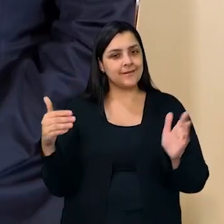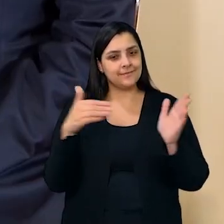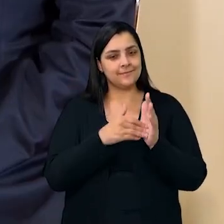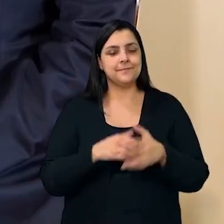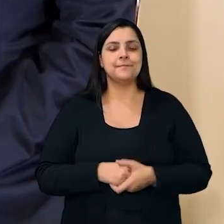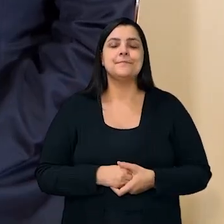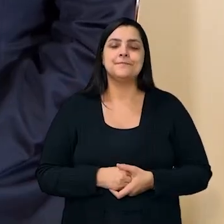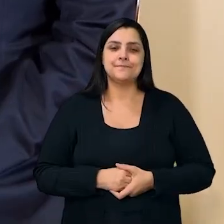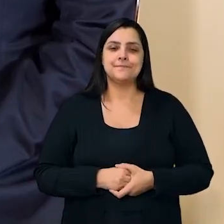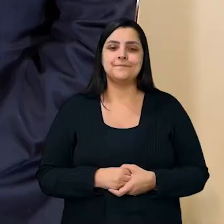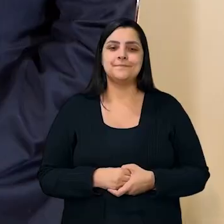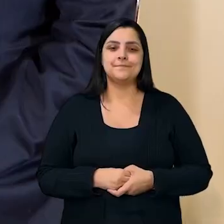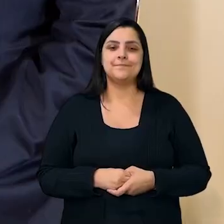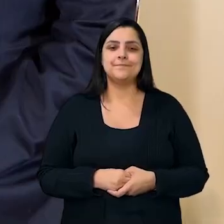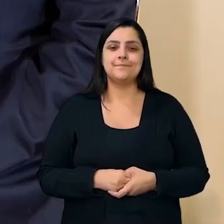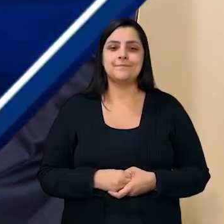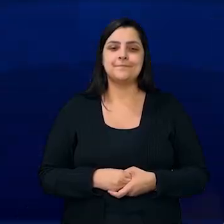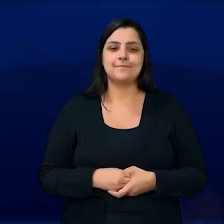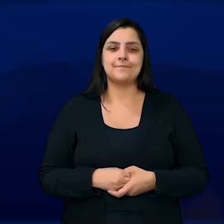próxima. Obrigado.